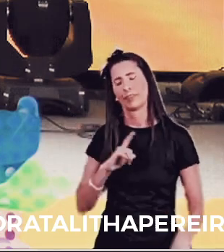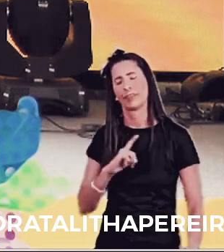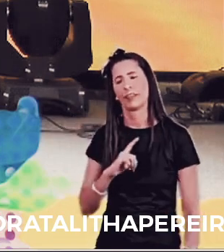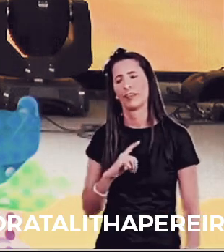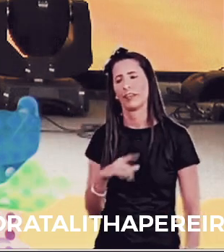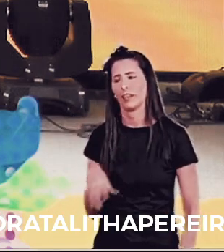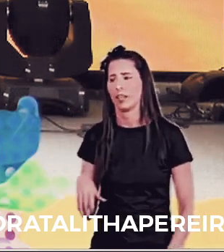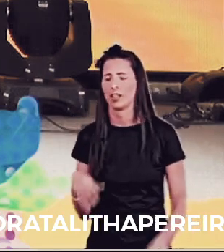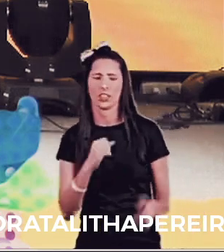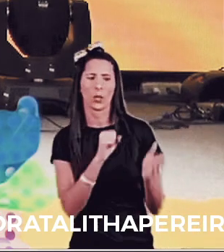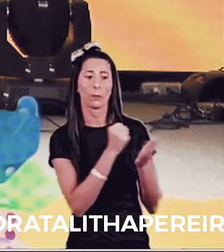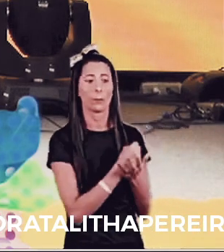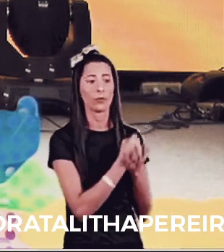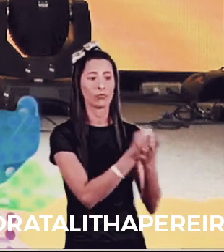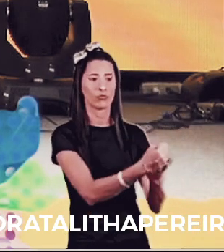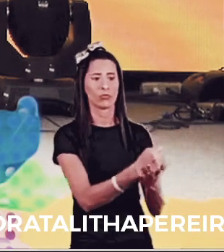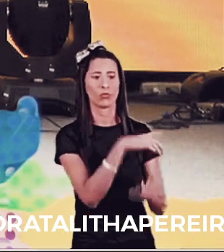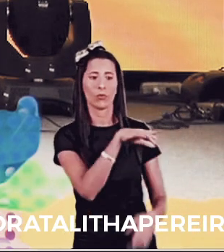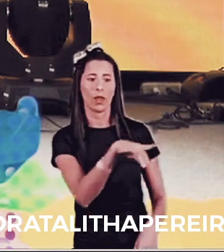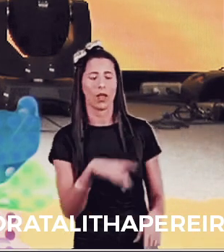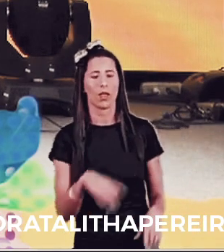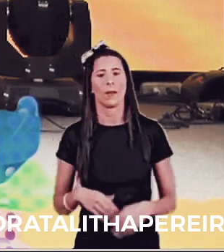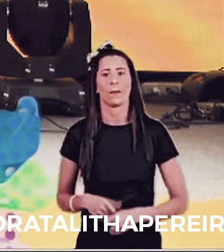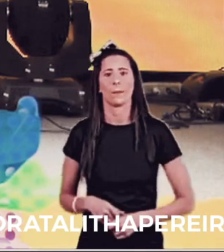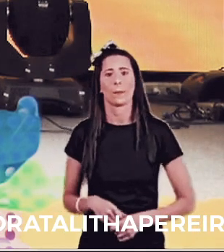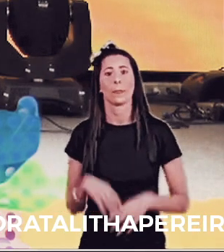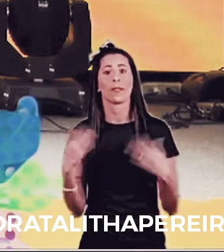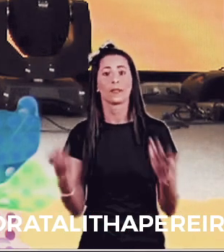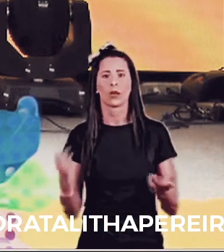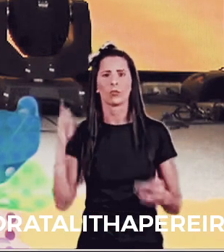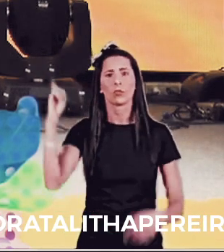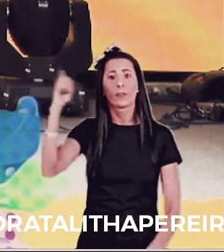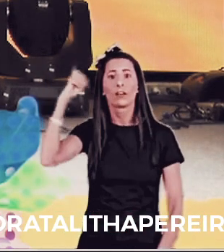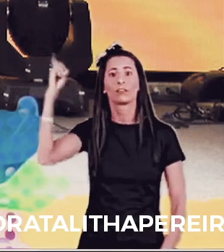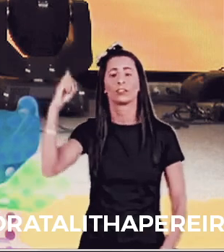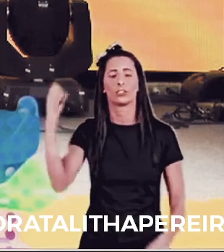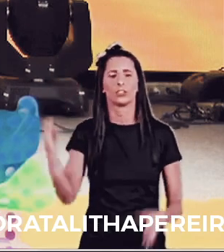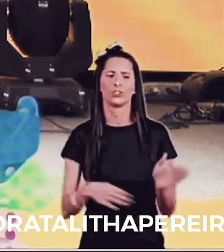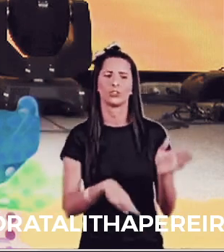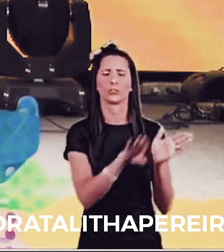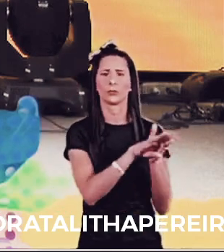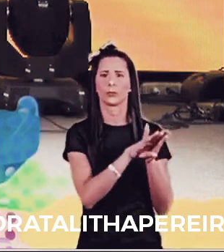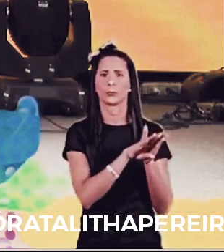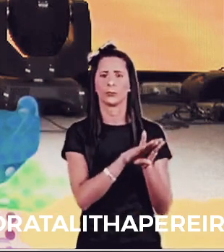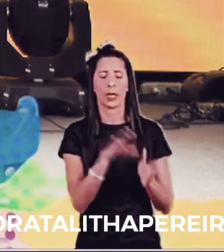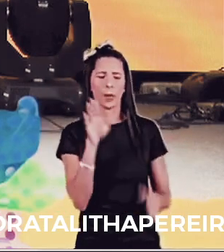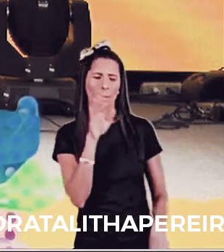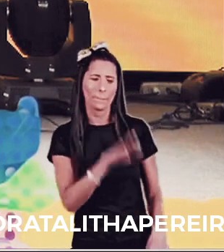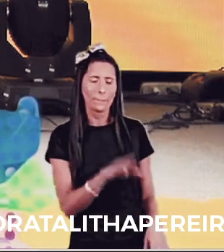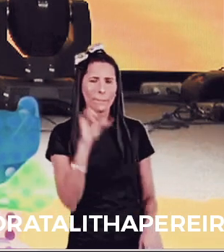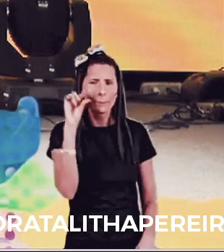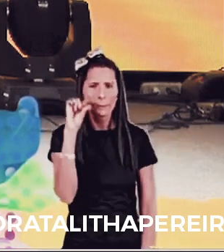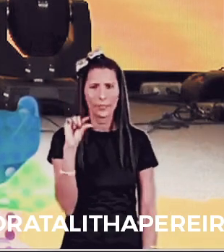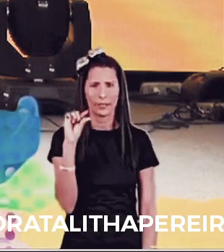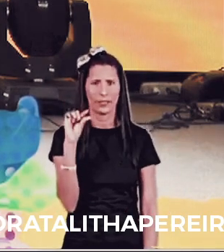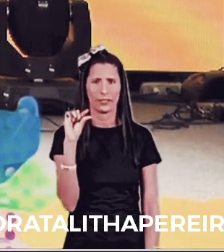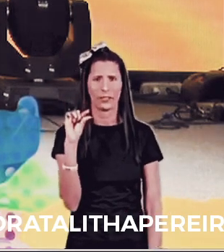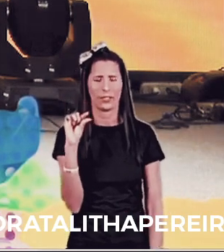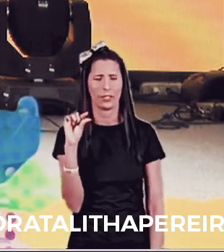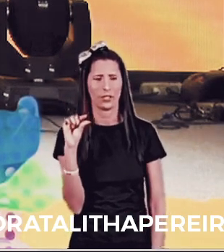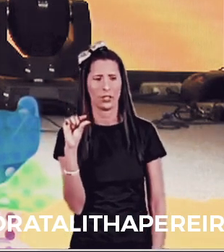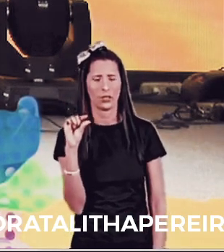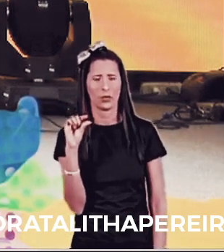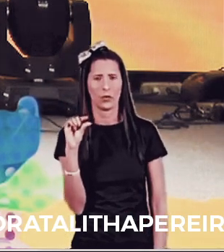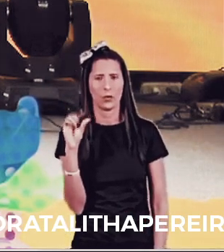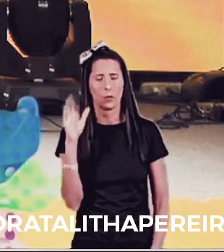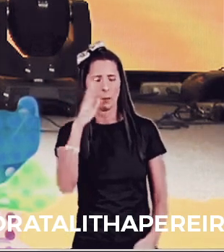chegou, né, ele era o menor dos seus irmãos, ele era o mais novo. Então, ele também era bonito, assim como vocês são,